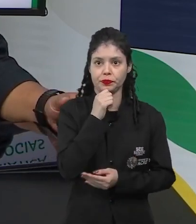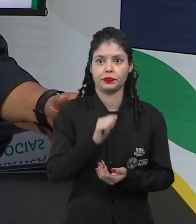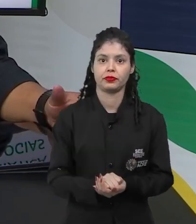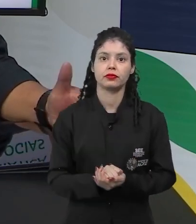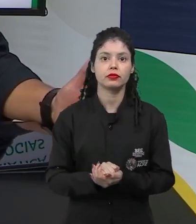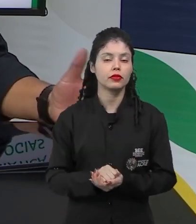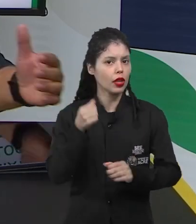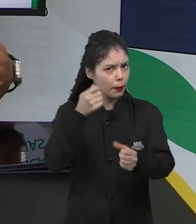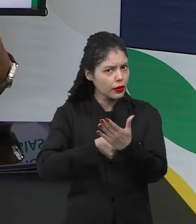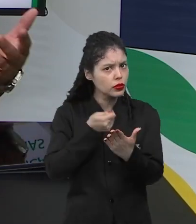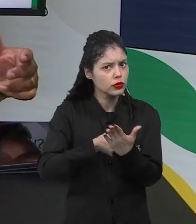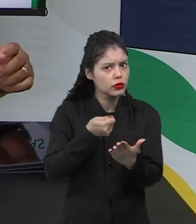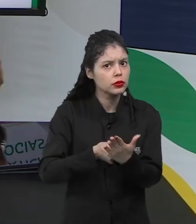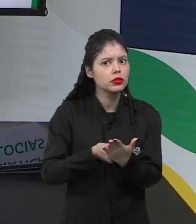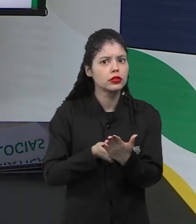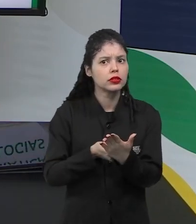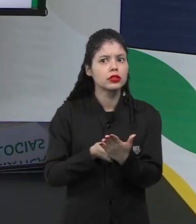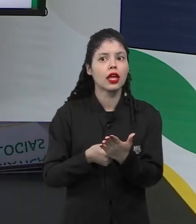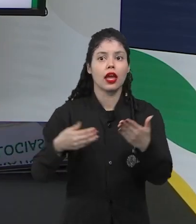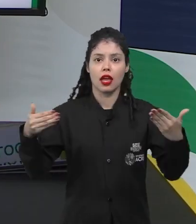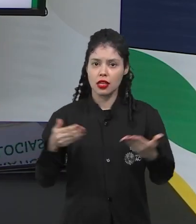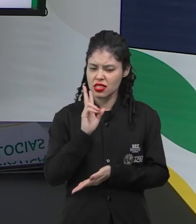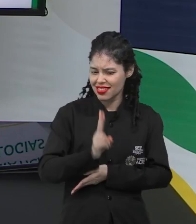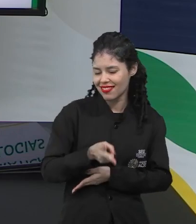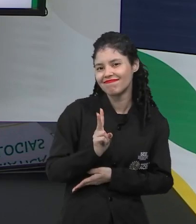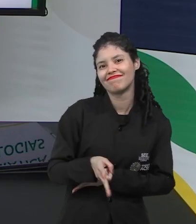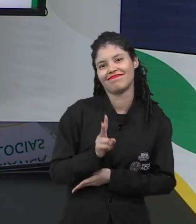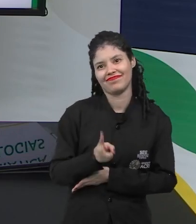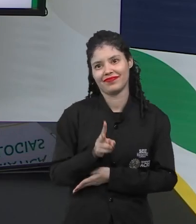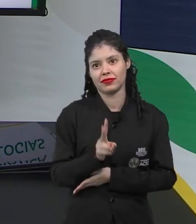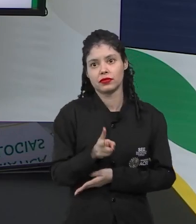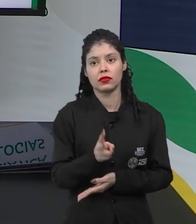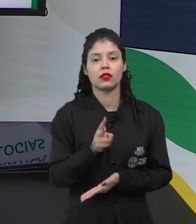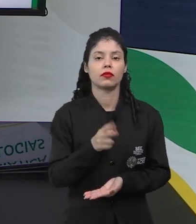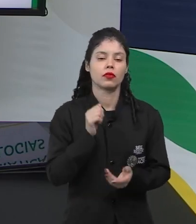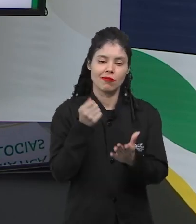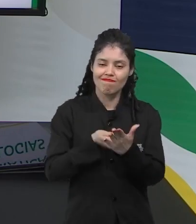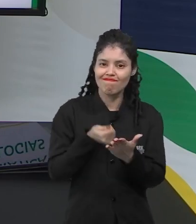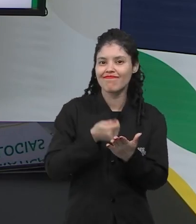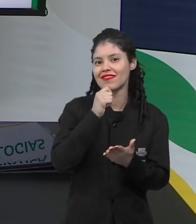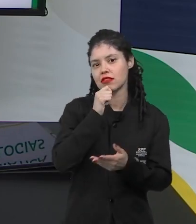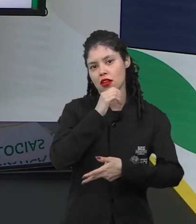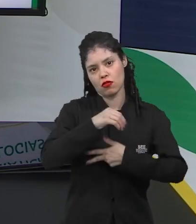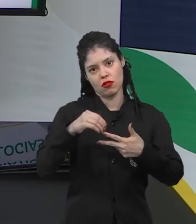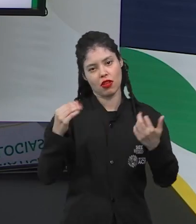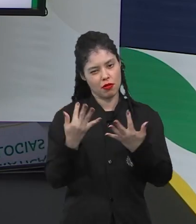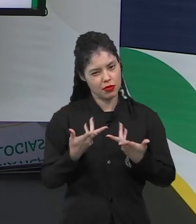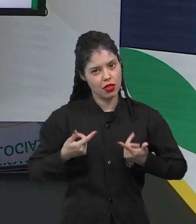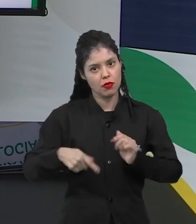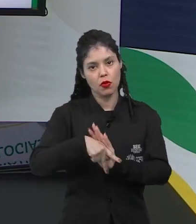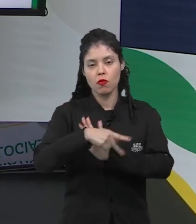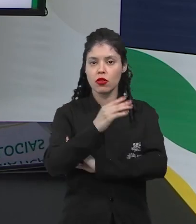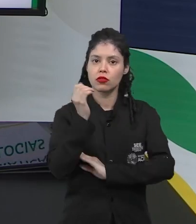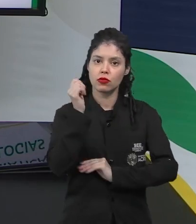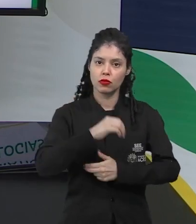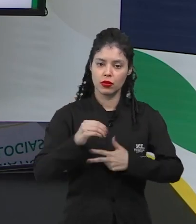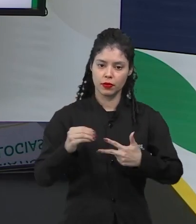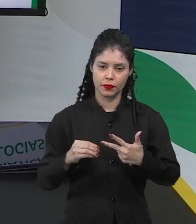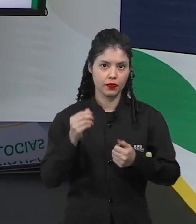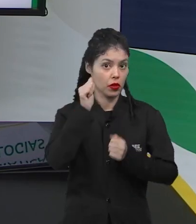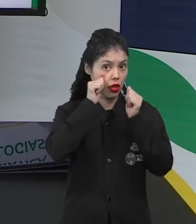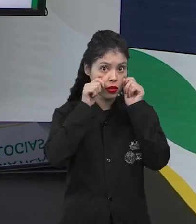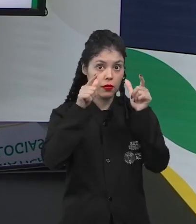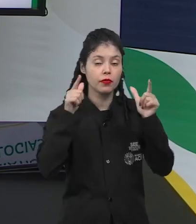no Enem, tá bom? O tratamento de informação está sempre sendo cobrado em relação às habilidades do Enem. Fique atento, tá